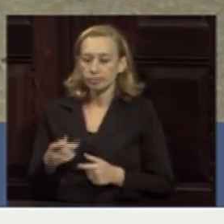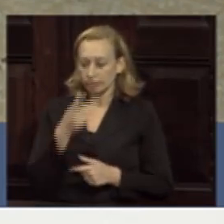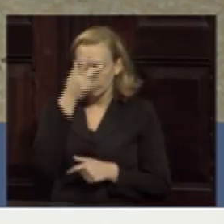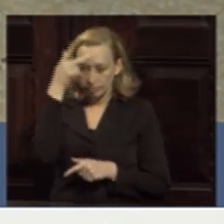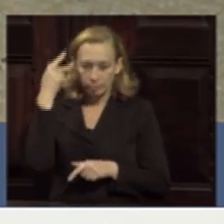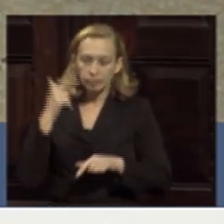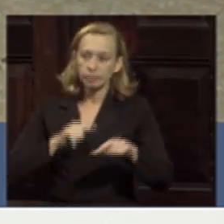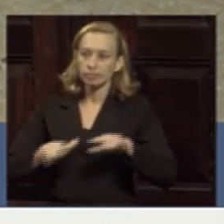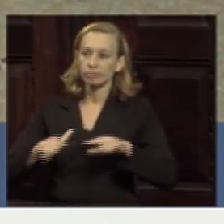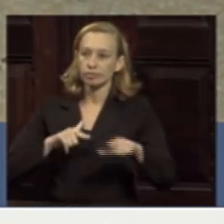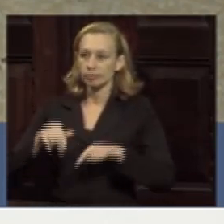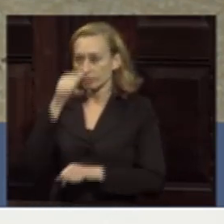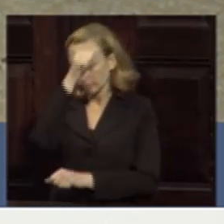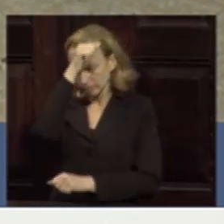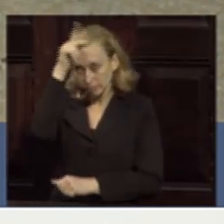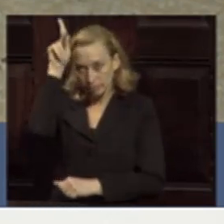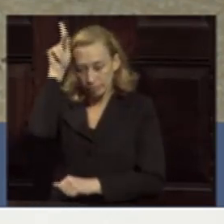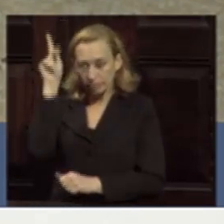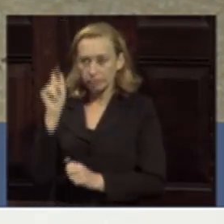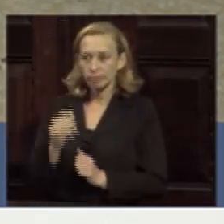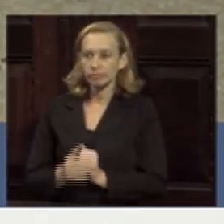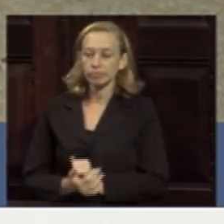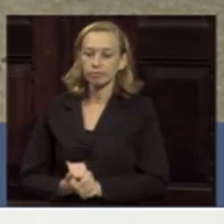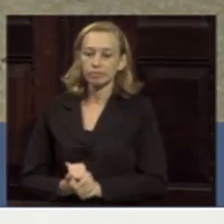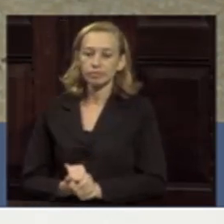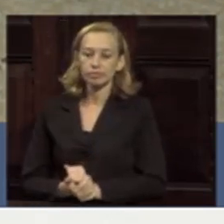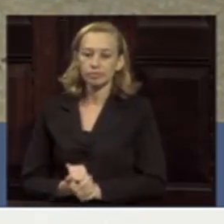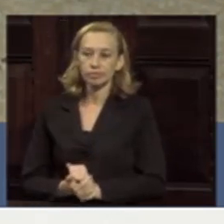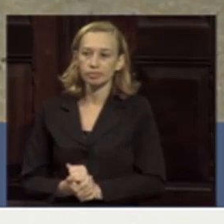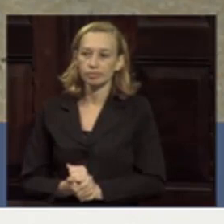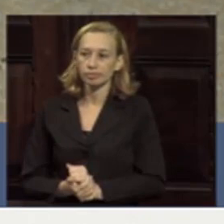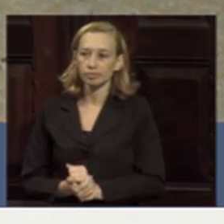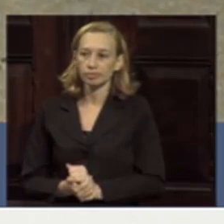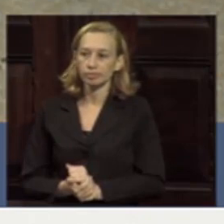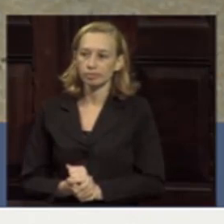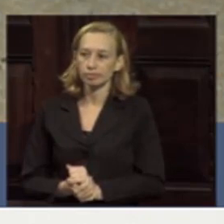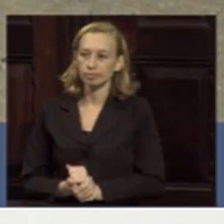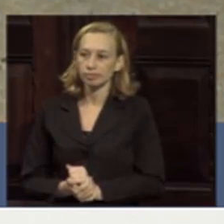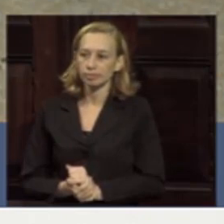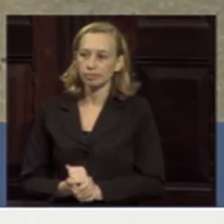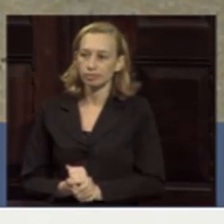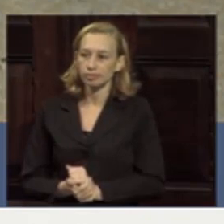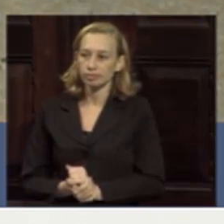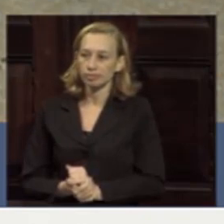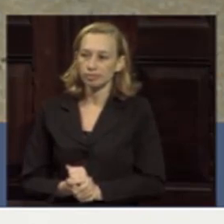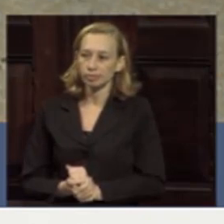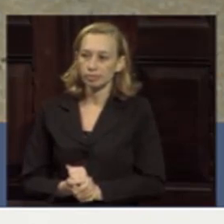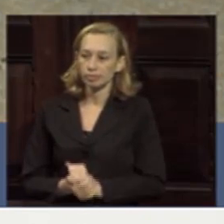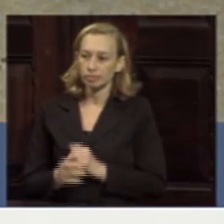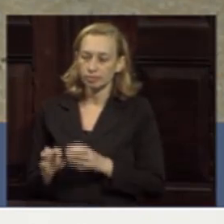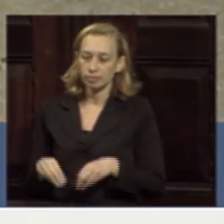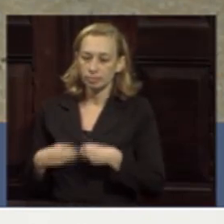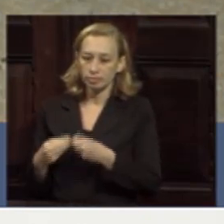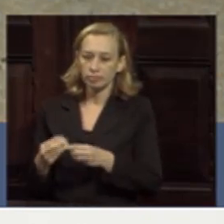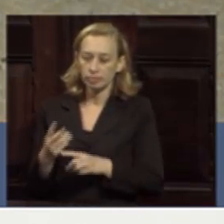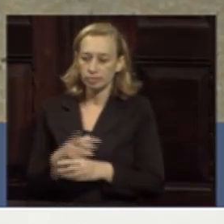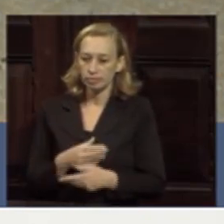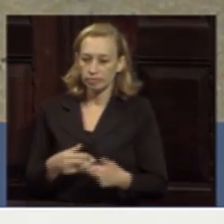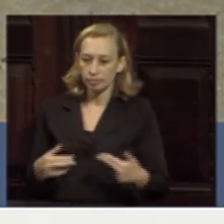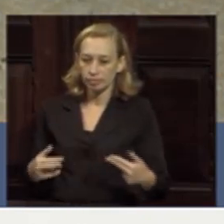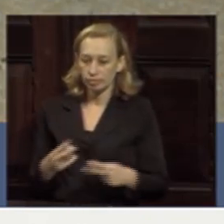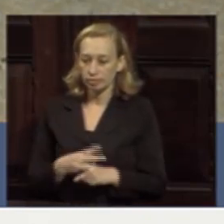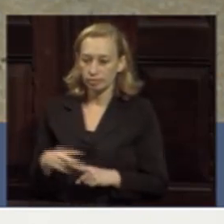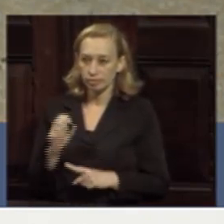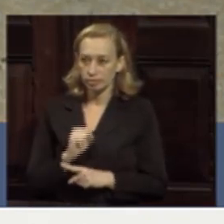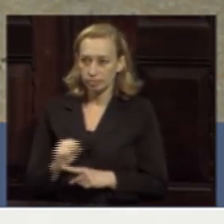da FASP, mando um abraço para o seu presidente Álvaro, ele vem conseguindo várias vitórias. E,